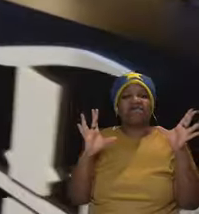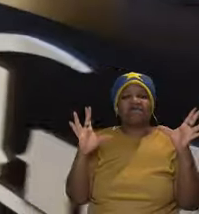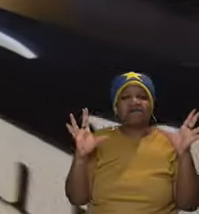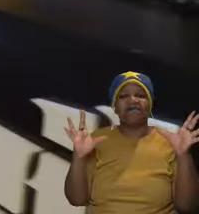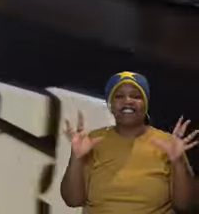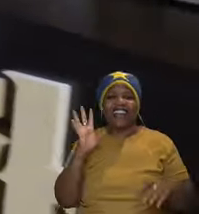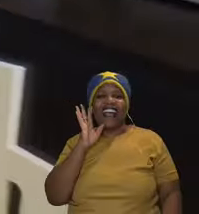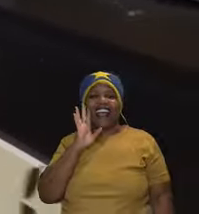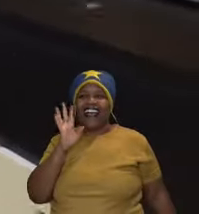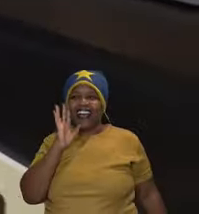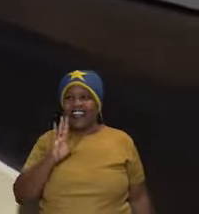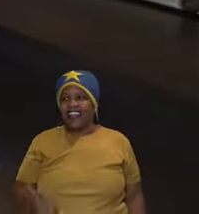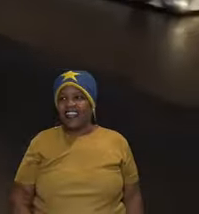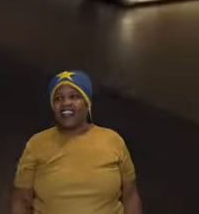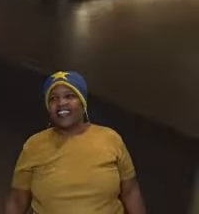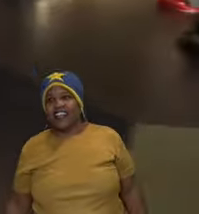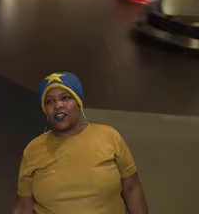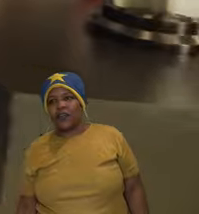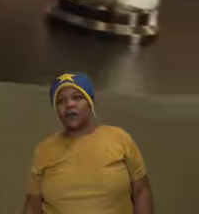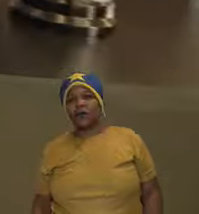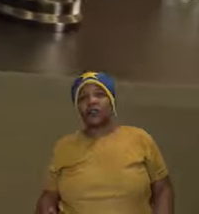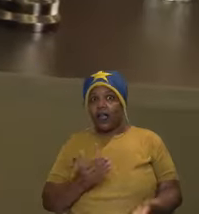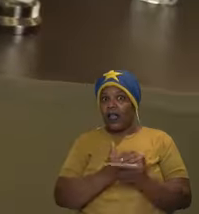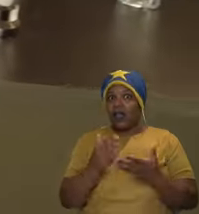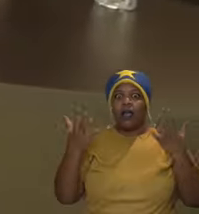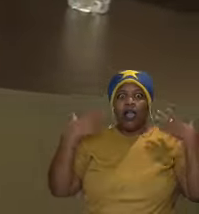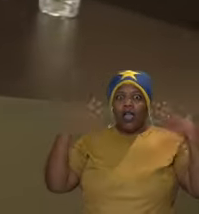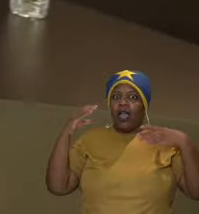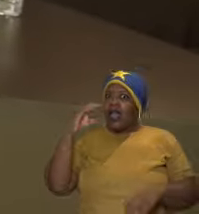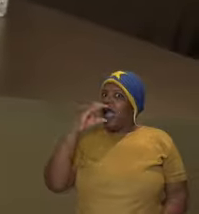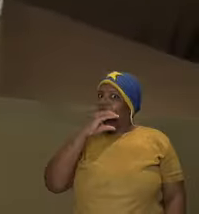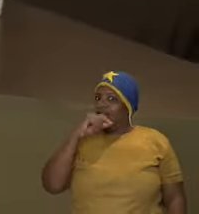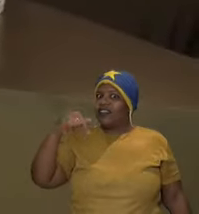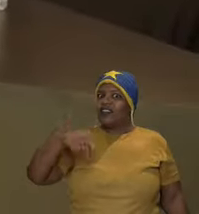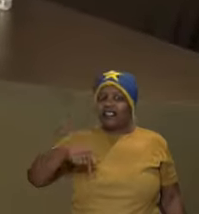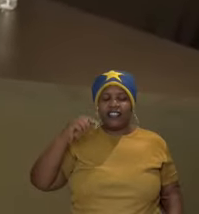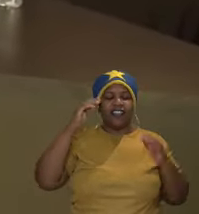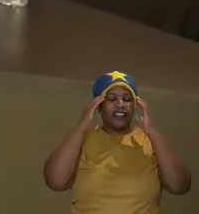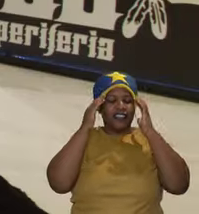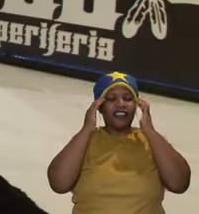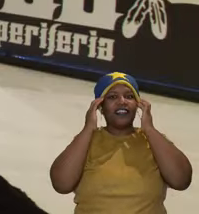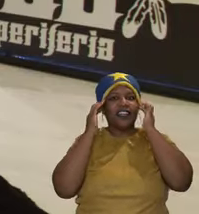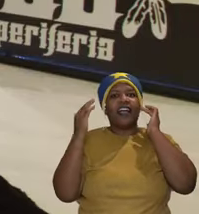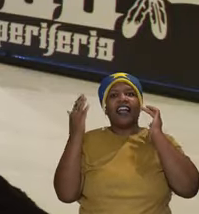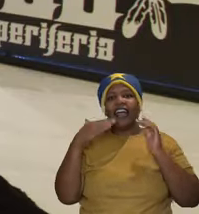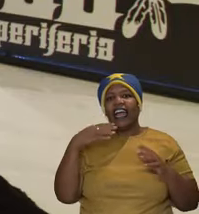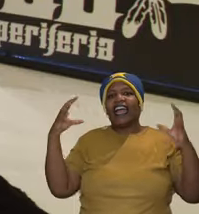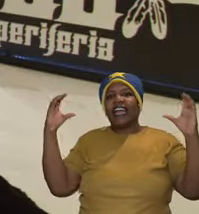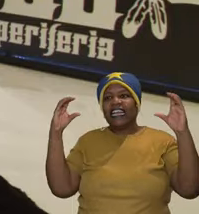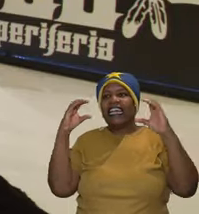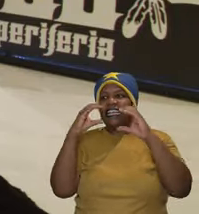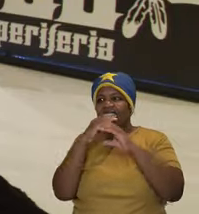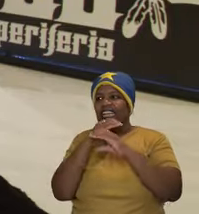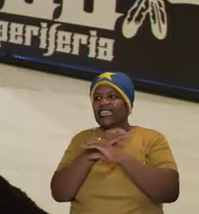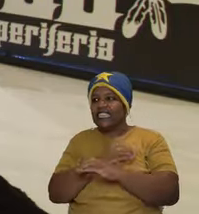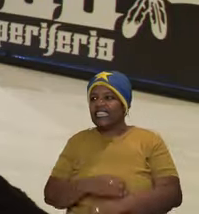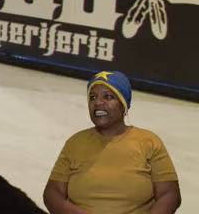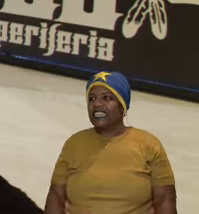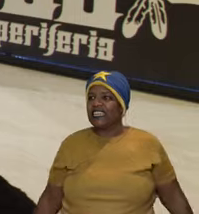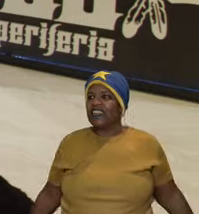Nossa. Mano, começando a ficar quente aqui, hein? E aí? Esquentando, tá esquentando. Bom demais.